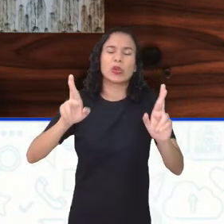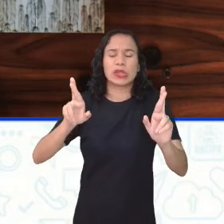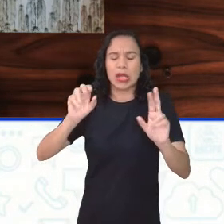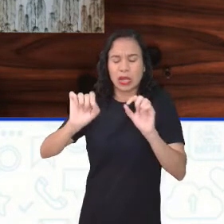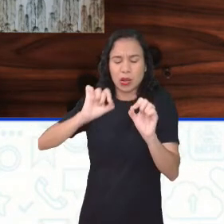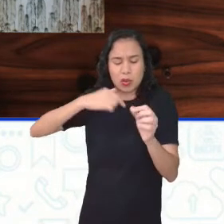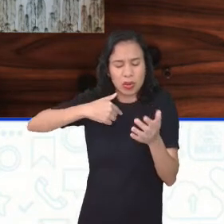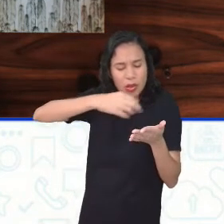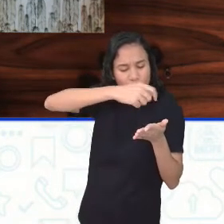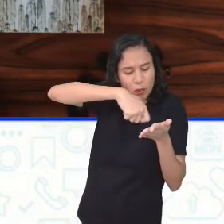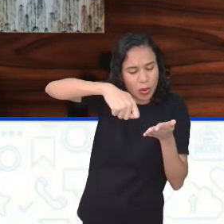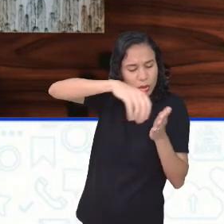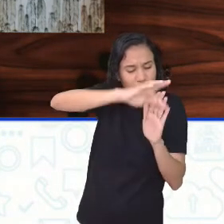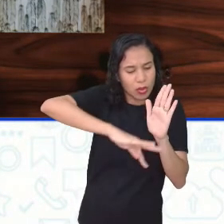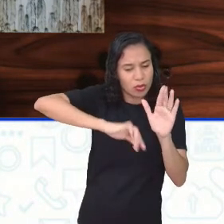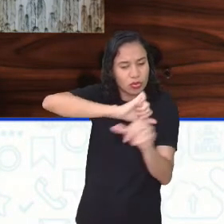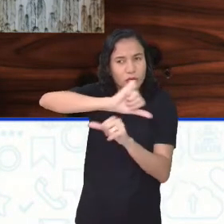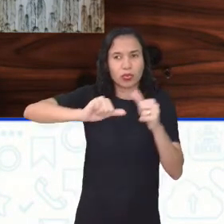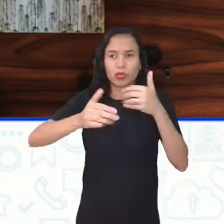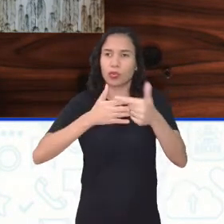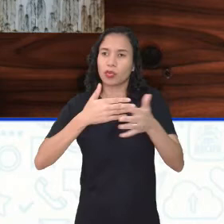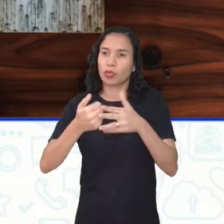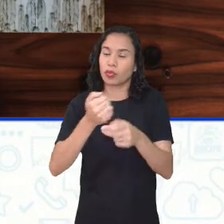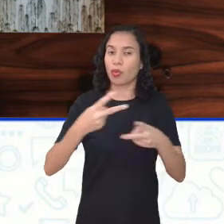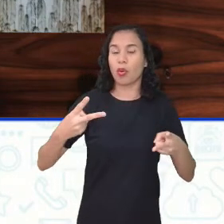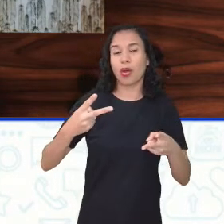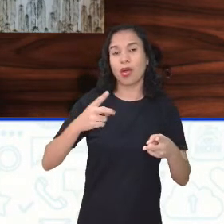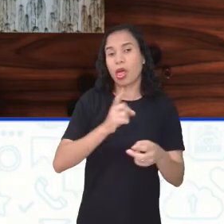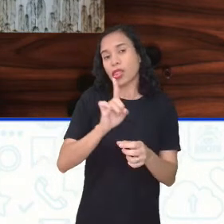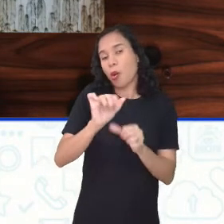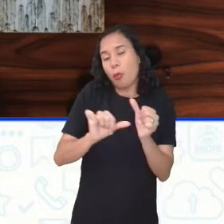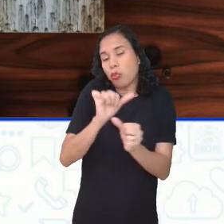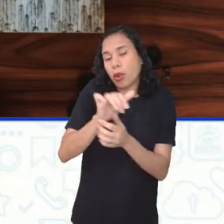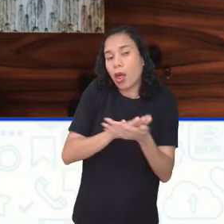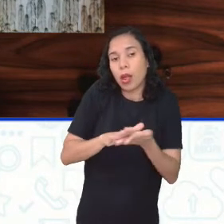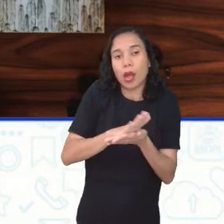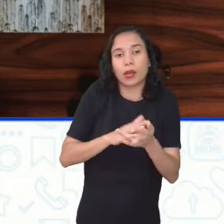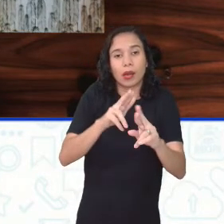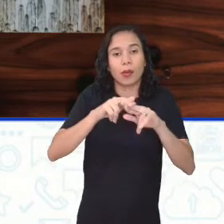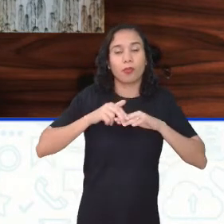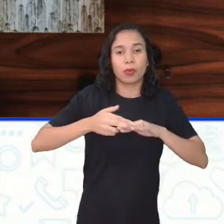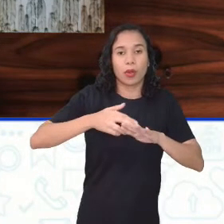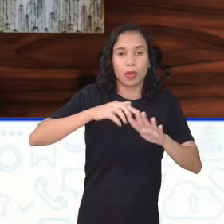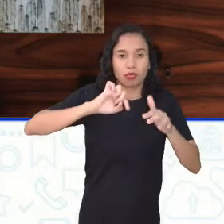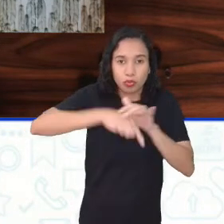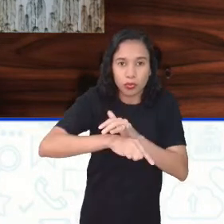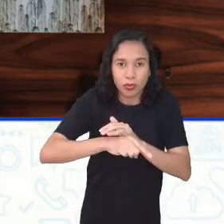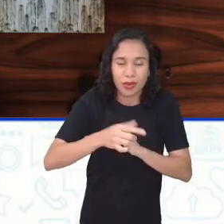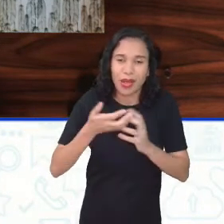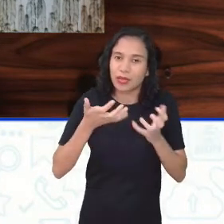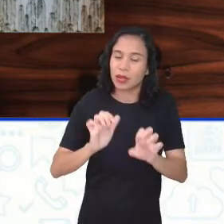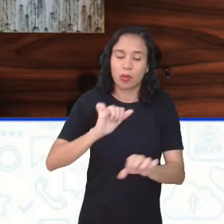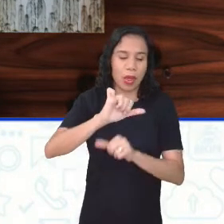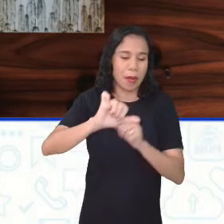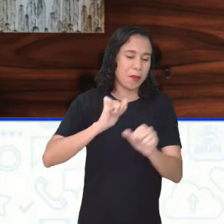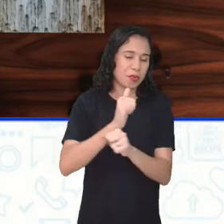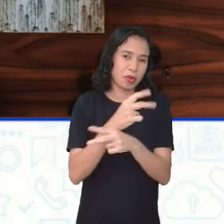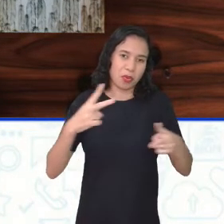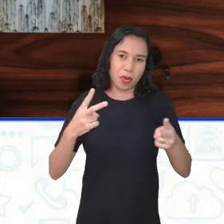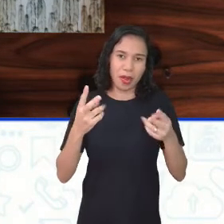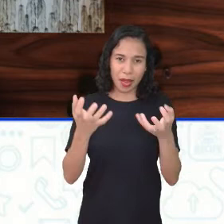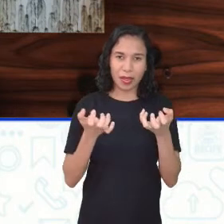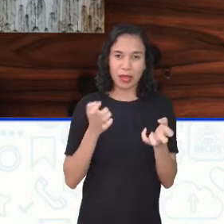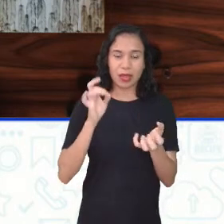eu escrevo altere qualquer coisa. Não altera em nada, porque no fundo a gente não está querendo alterar as coisas. A gente